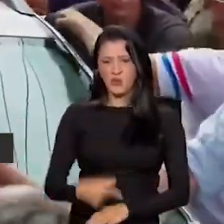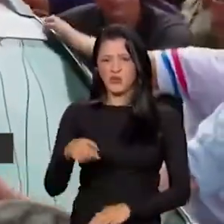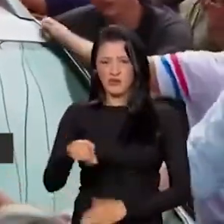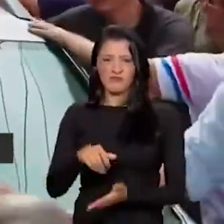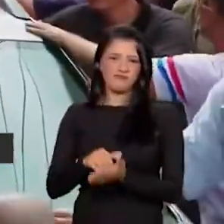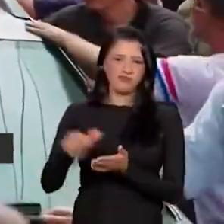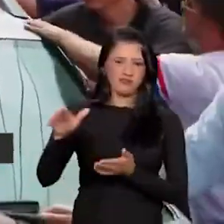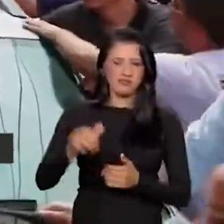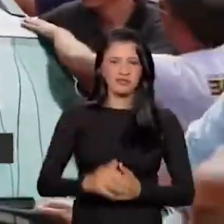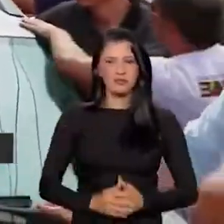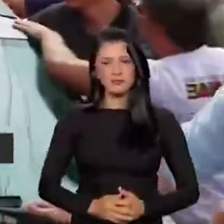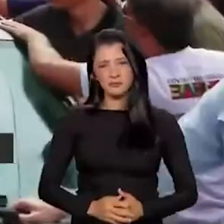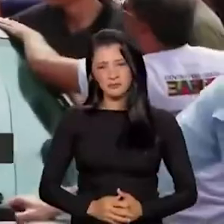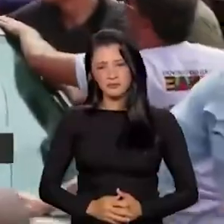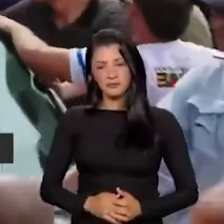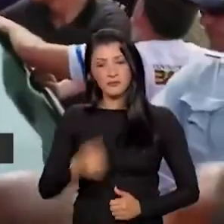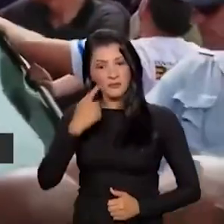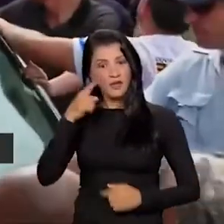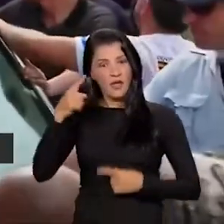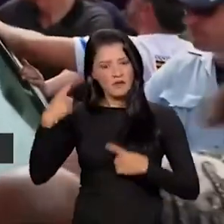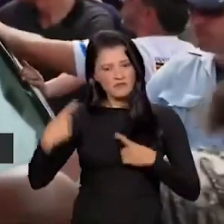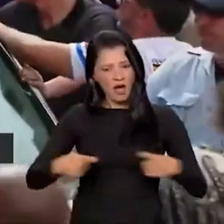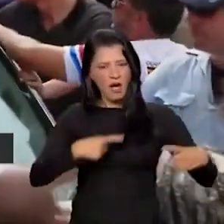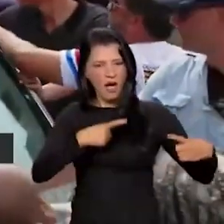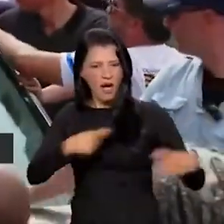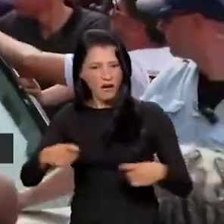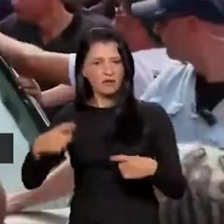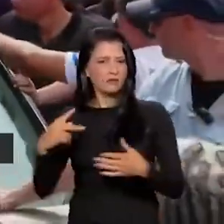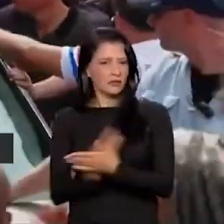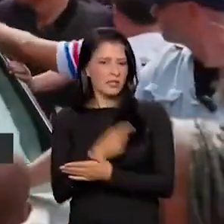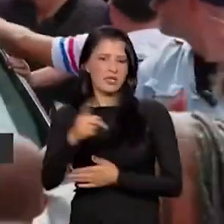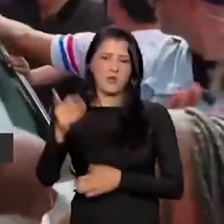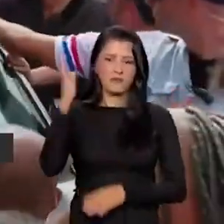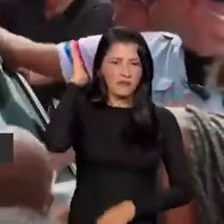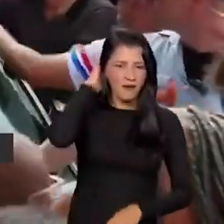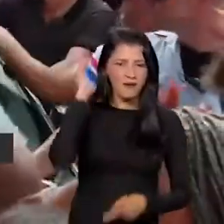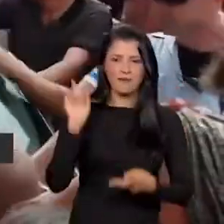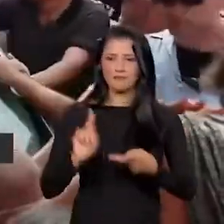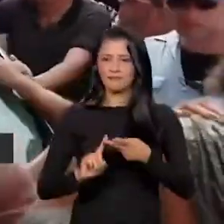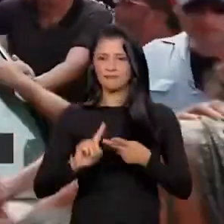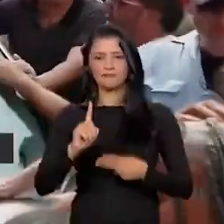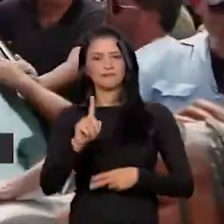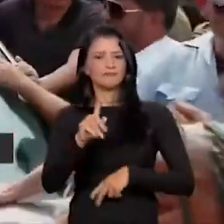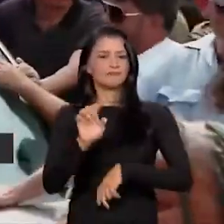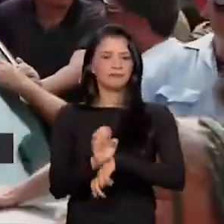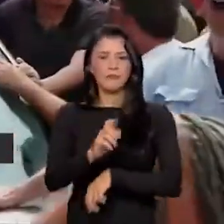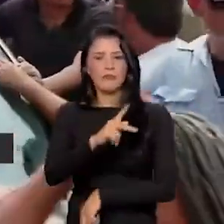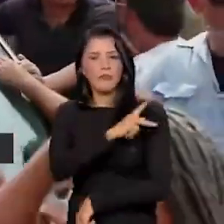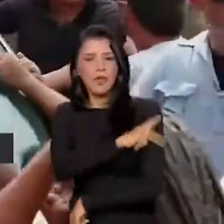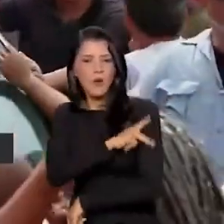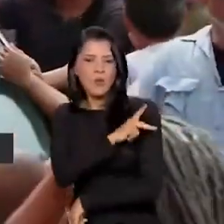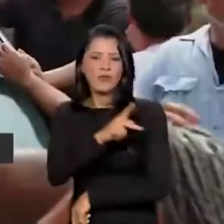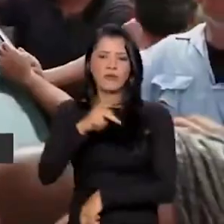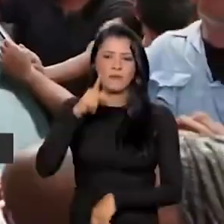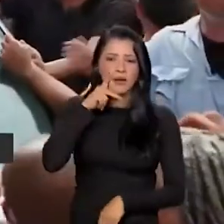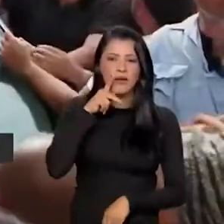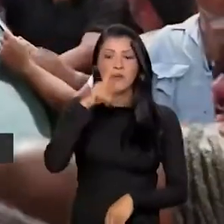portuguesas. Essas batalhas ocorreram no Pará, no Piauí, na Paraíba